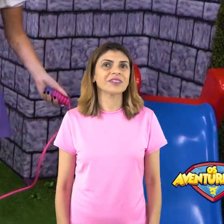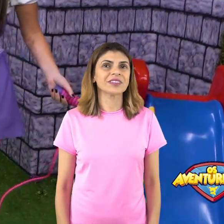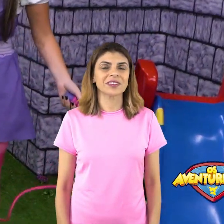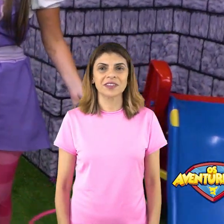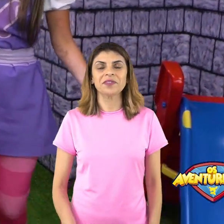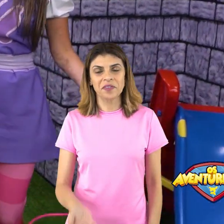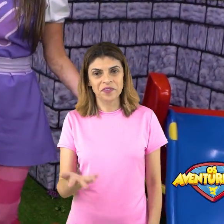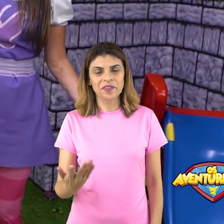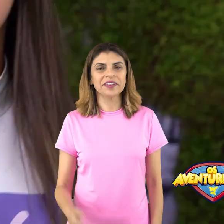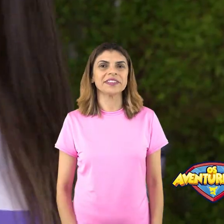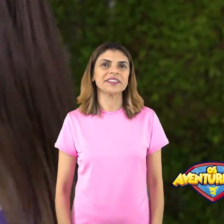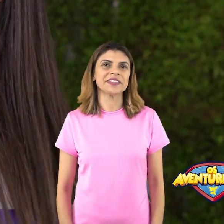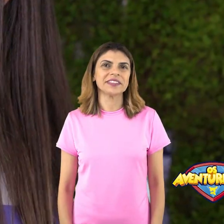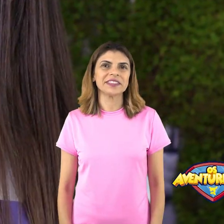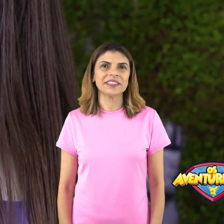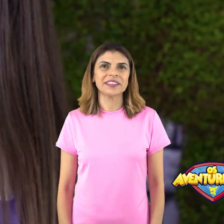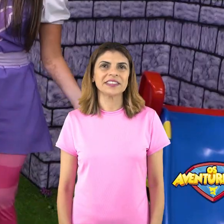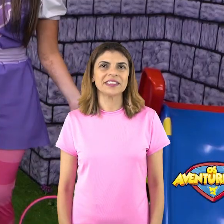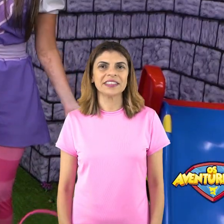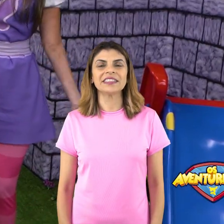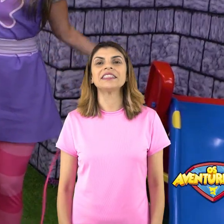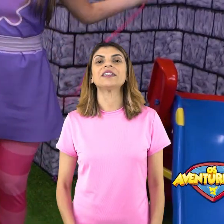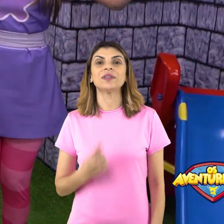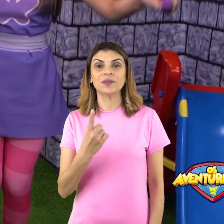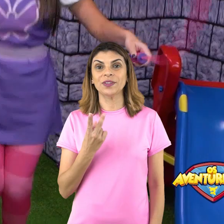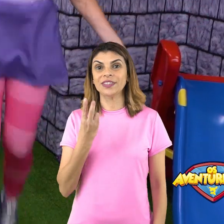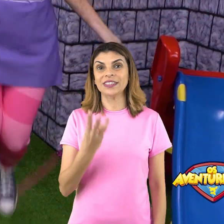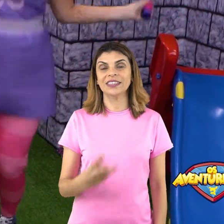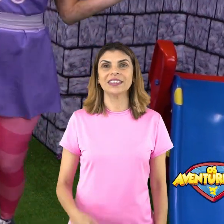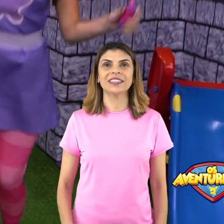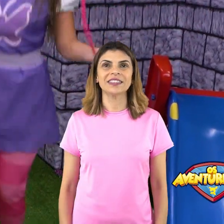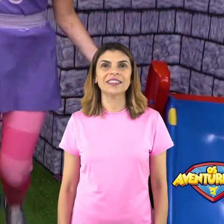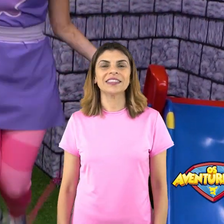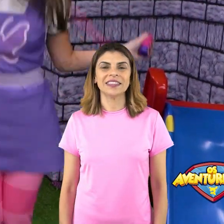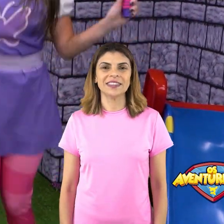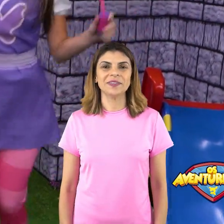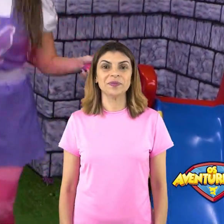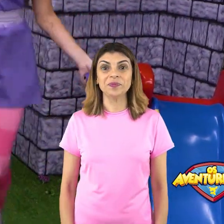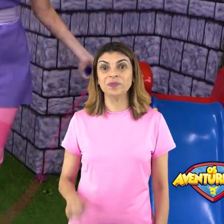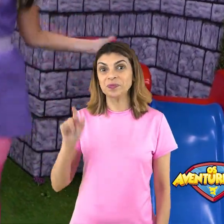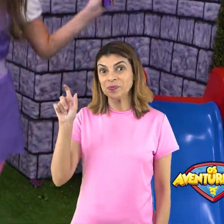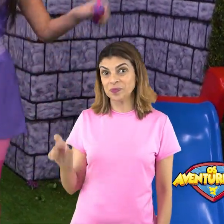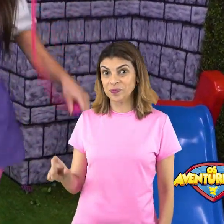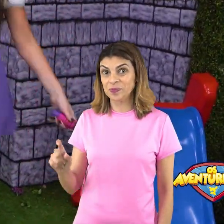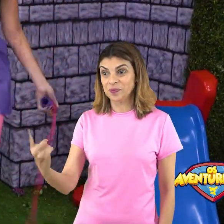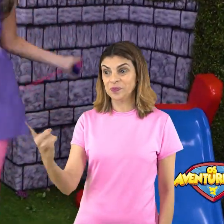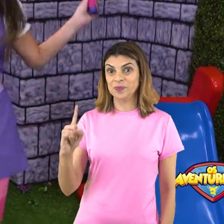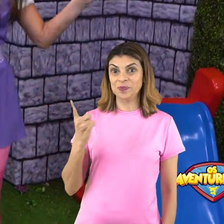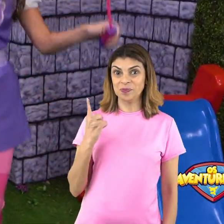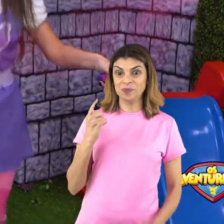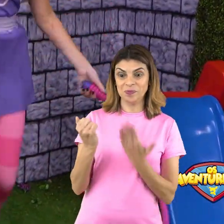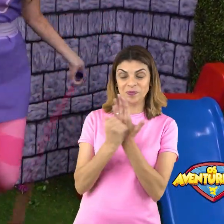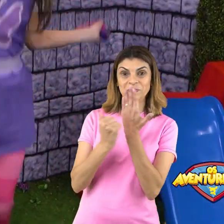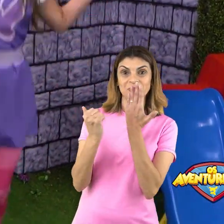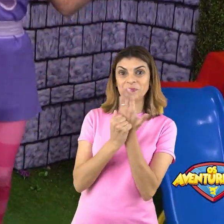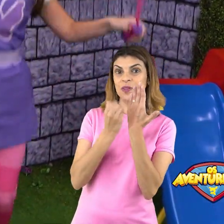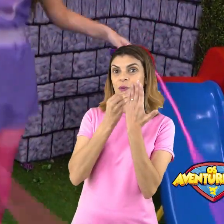Começou bem. Ai, vai quebrar tudo aqui. 1, 2, 3 e já. Um homem bateu em minha porta e